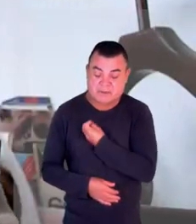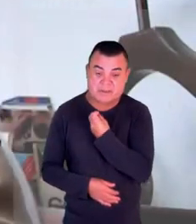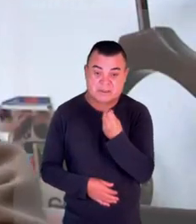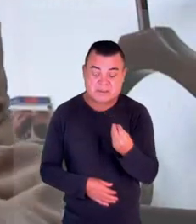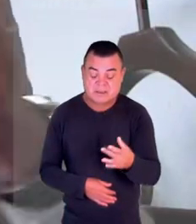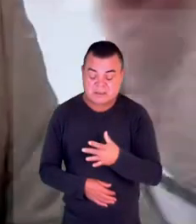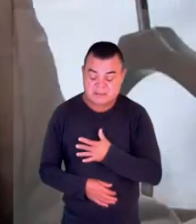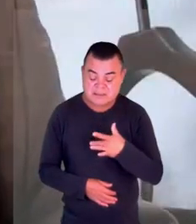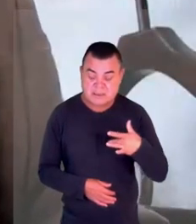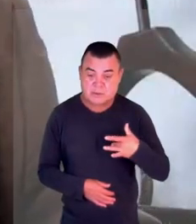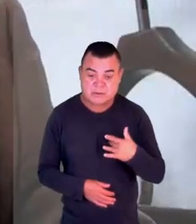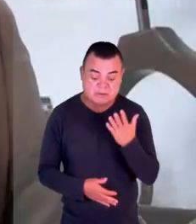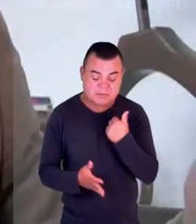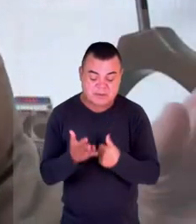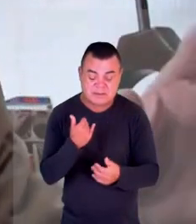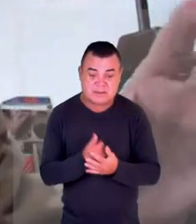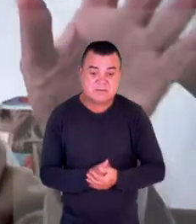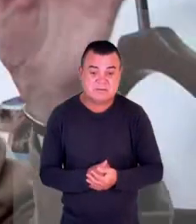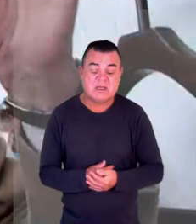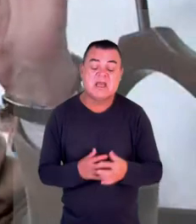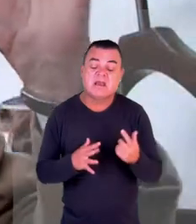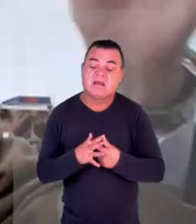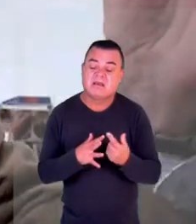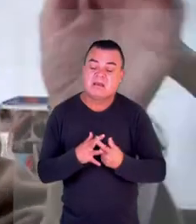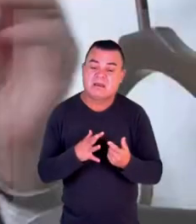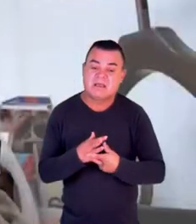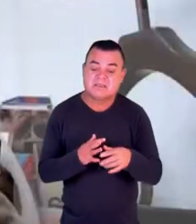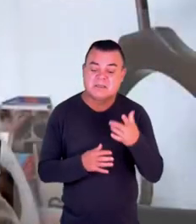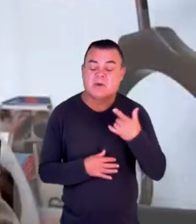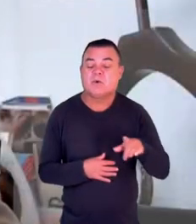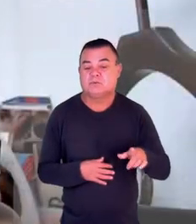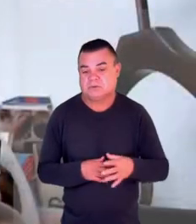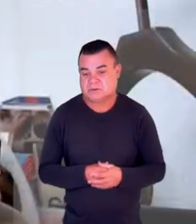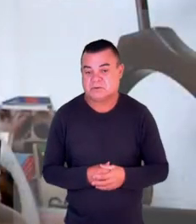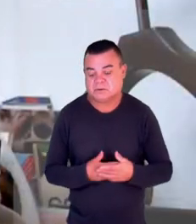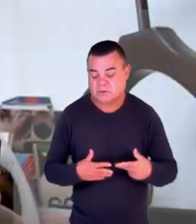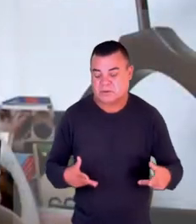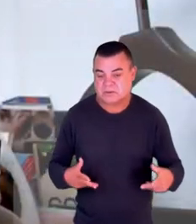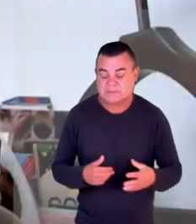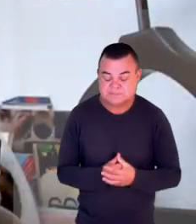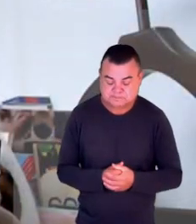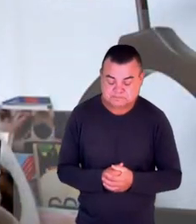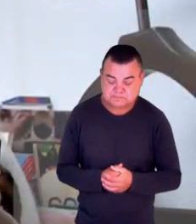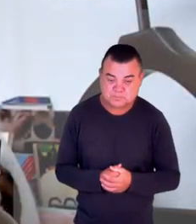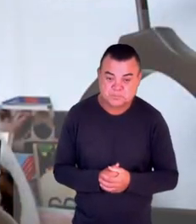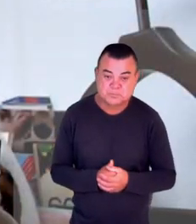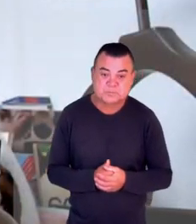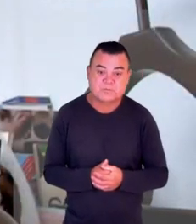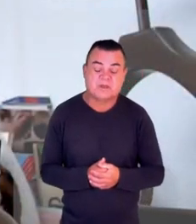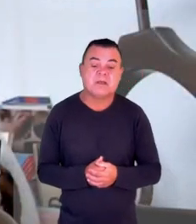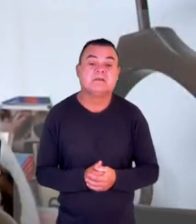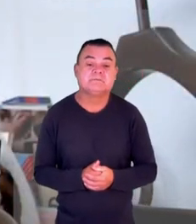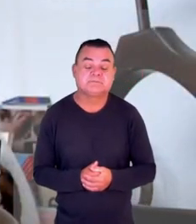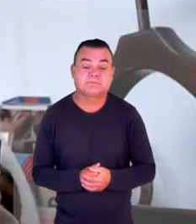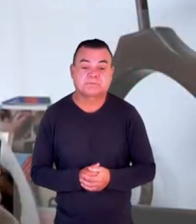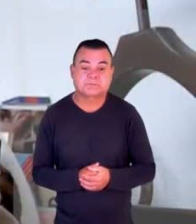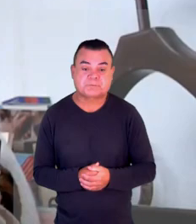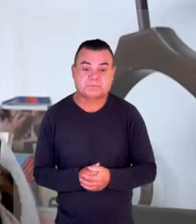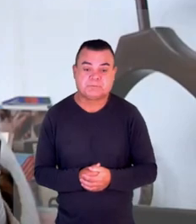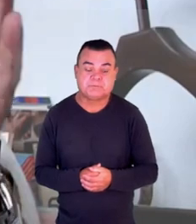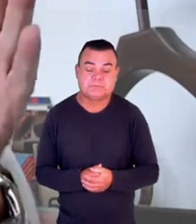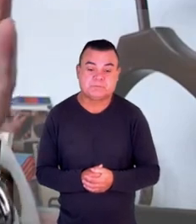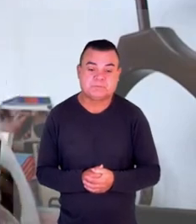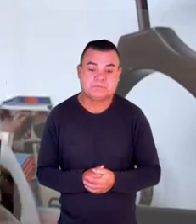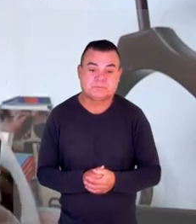alimentação entre outros né que a a a a O legislador constituinte e namorou eh